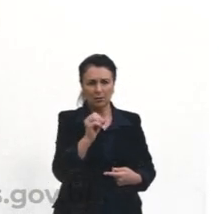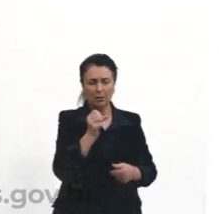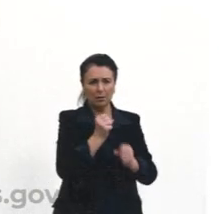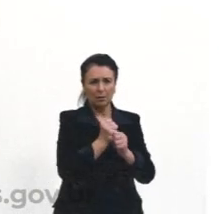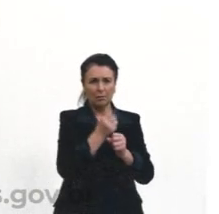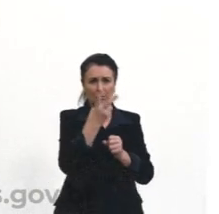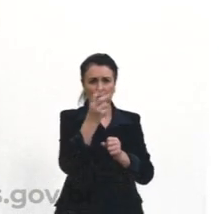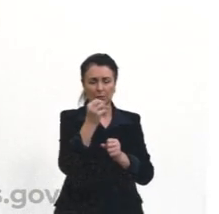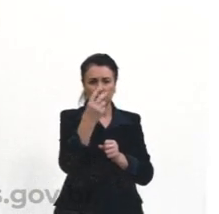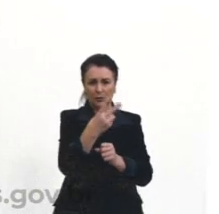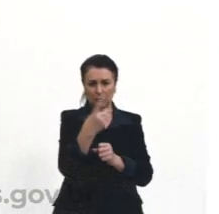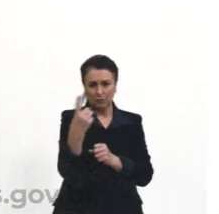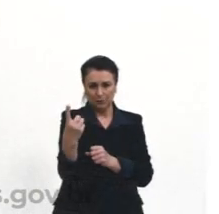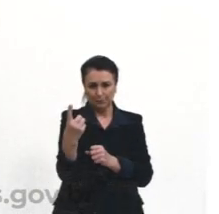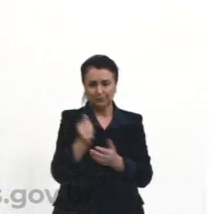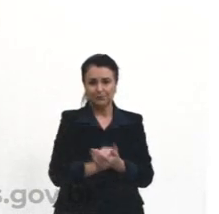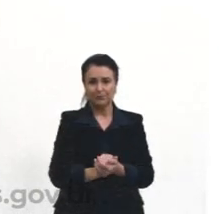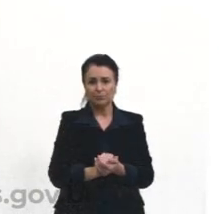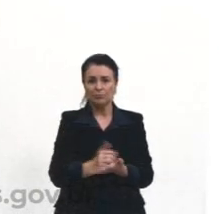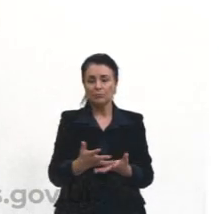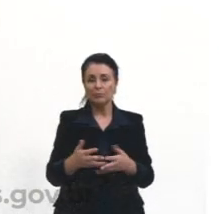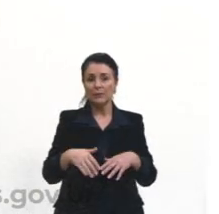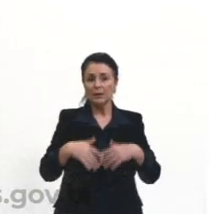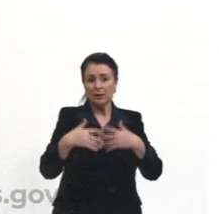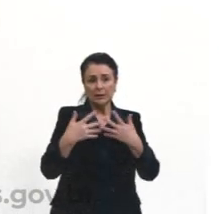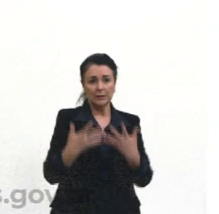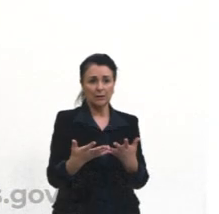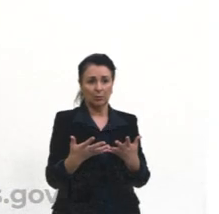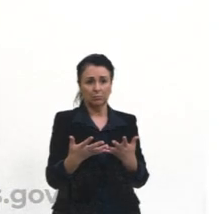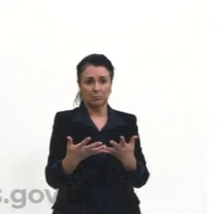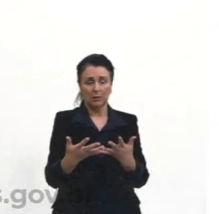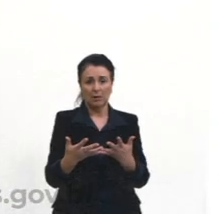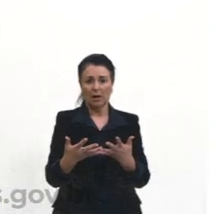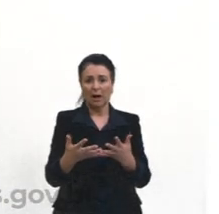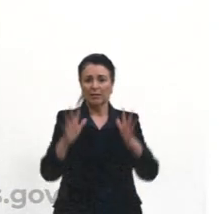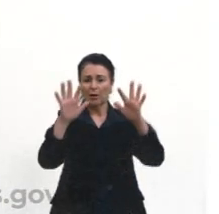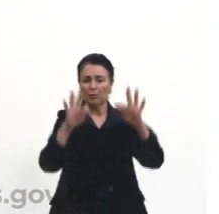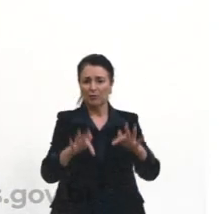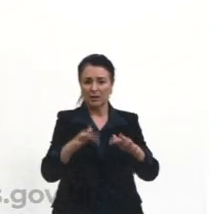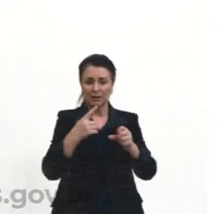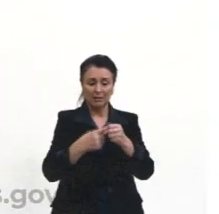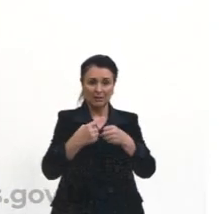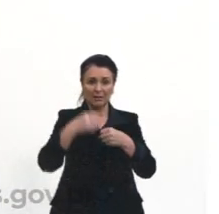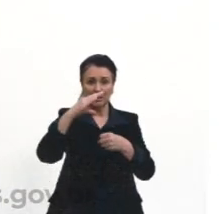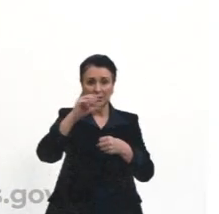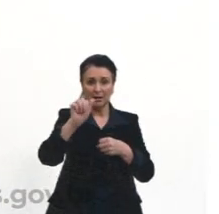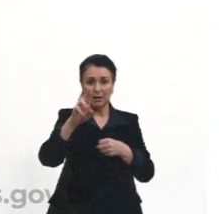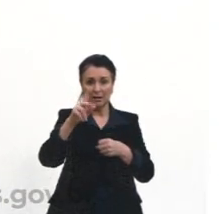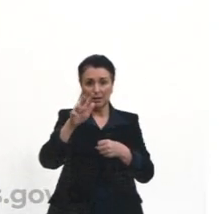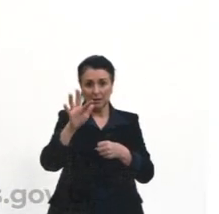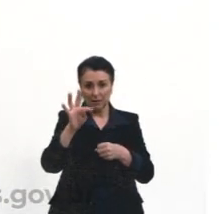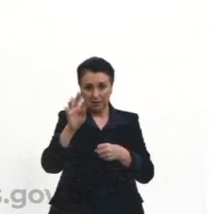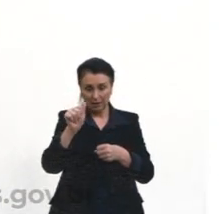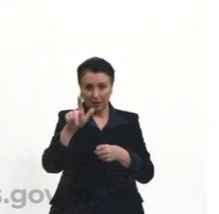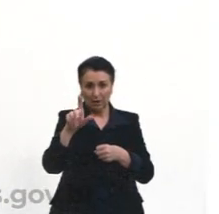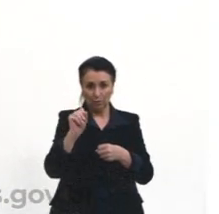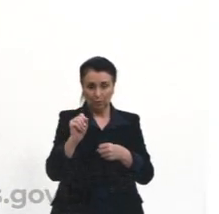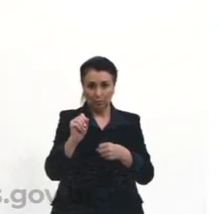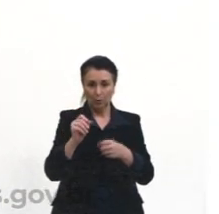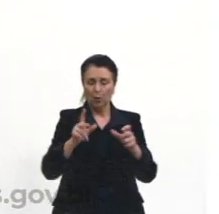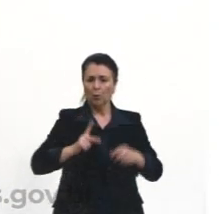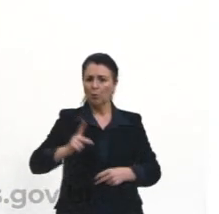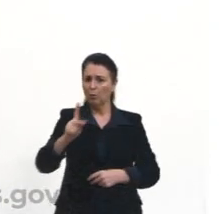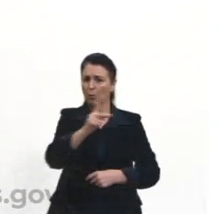2021 e com efeito até a destruição de Cartago o povo e o Senado romano